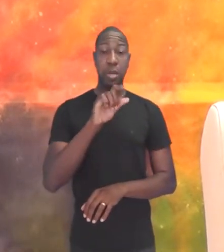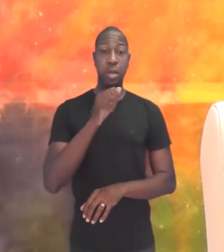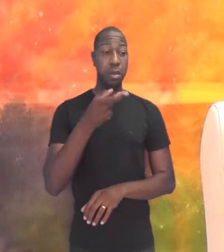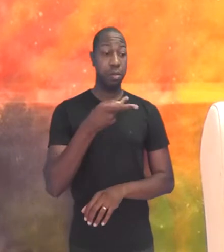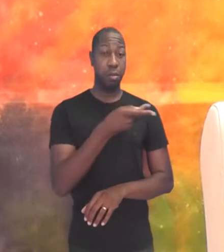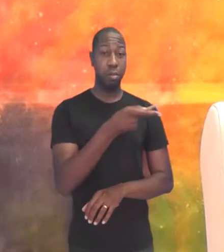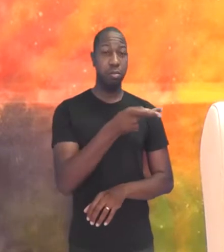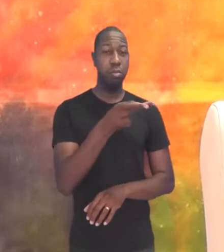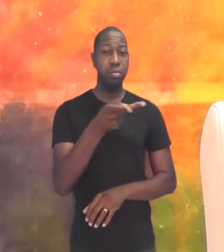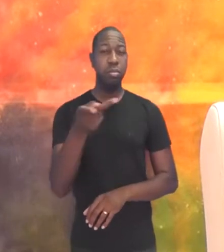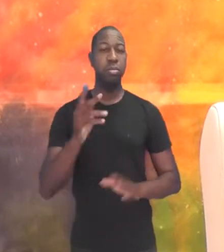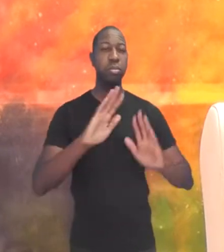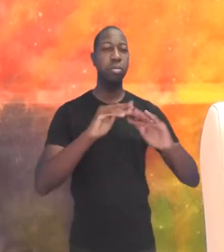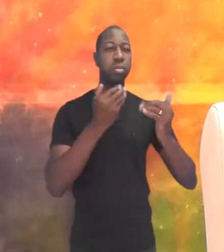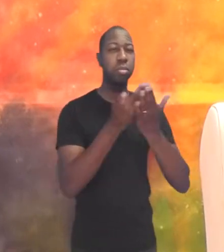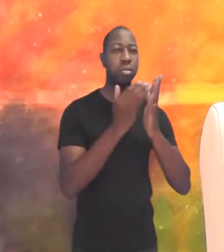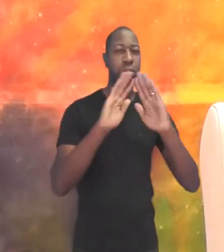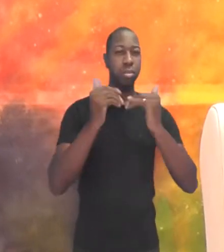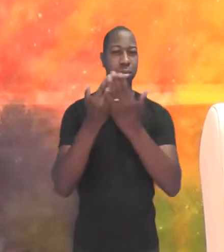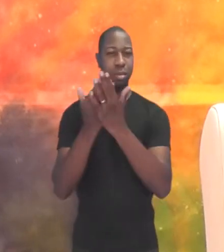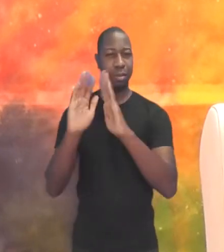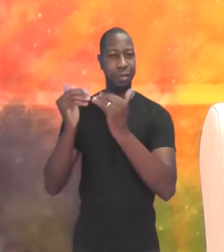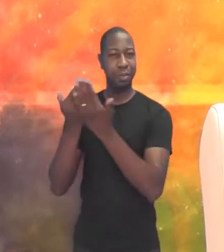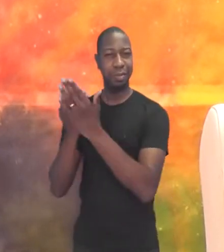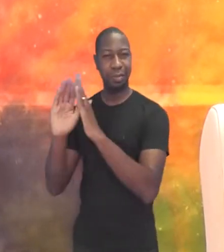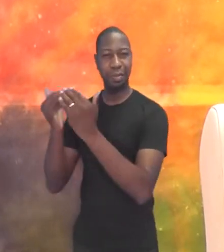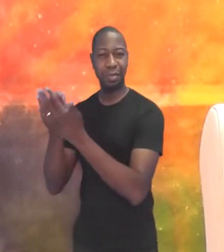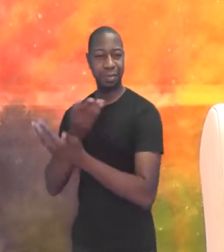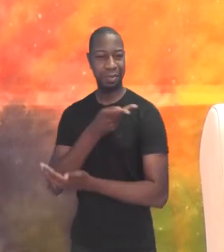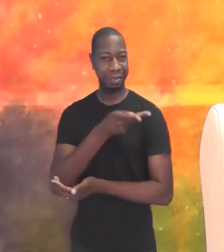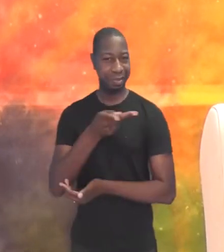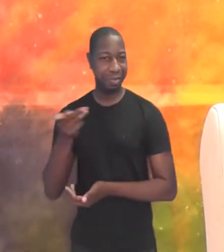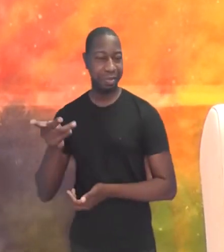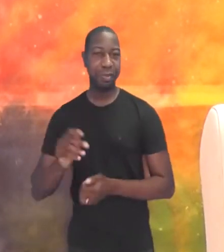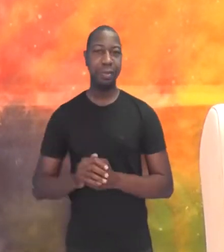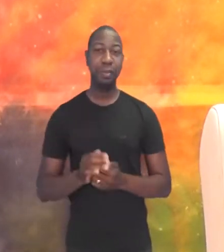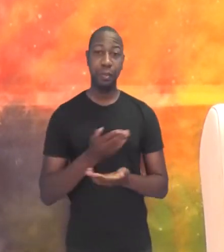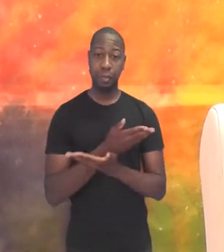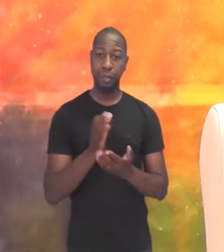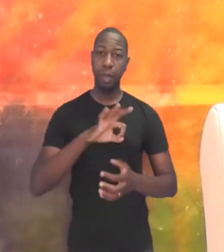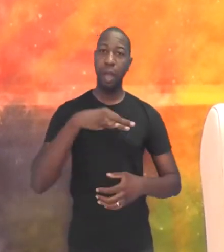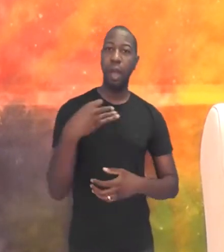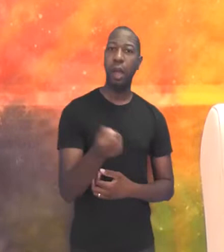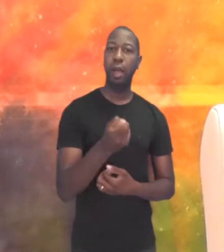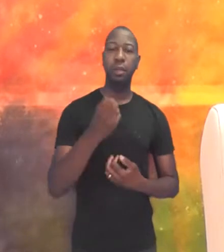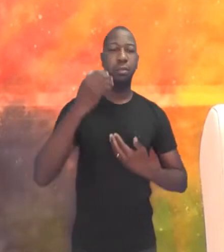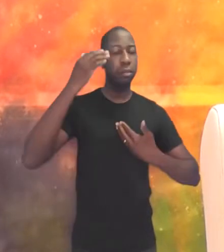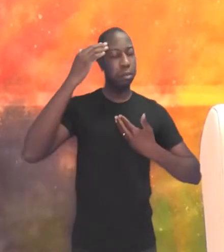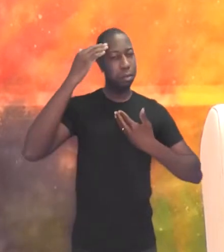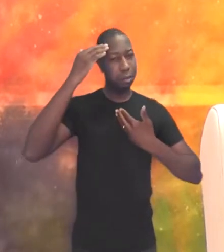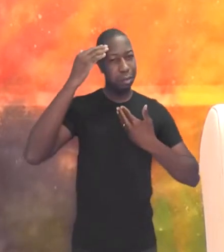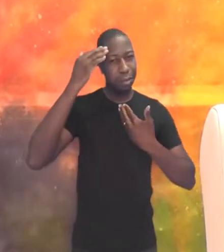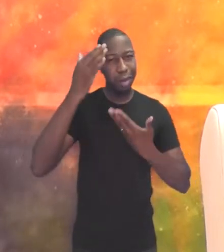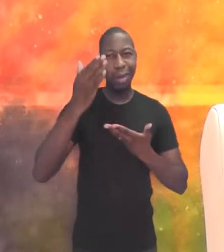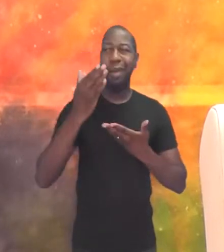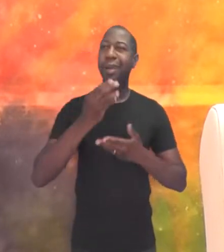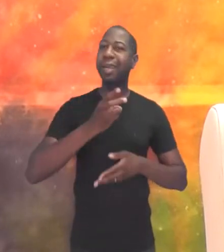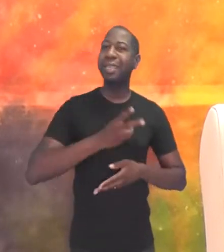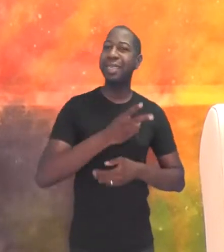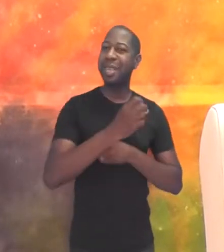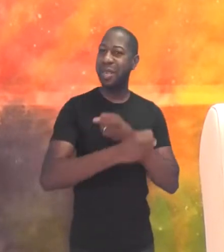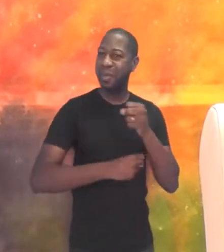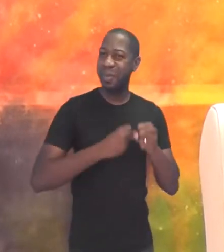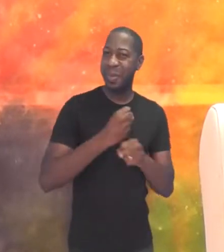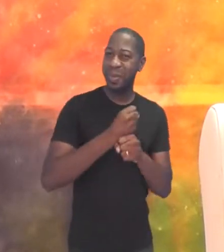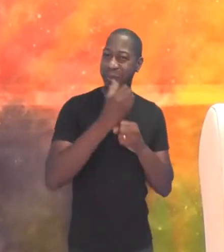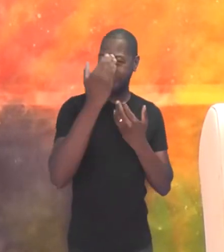escolas. E a outra coisa, eu queria realmente agradecer a todos, né, que eu venho agradecendo todos os anos,